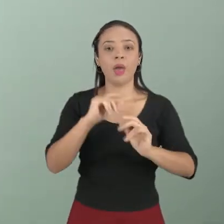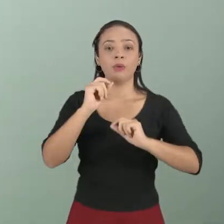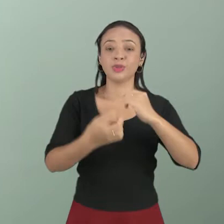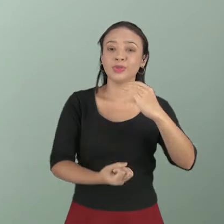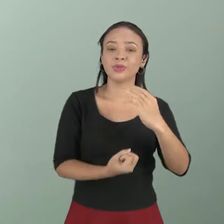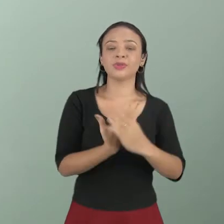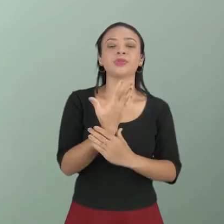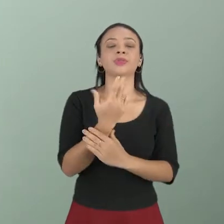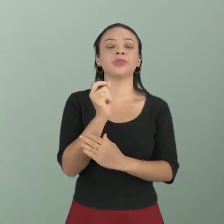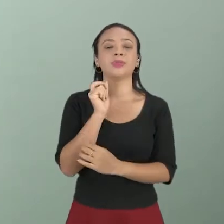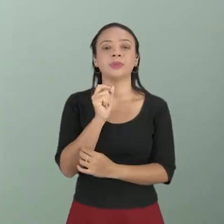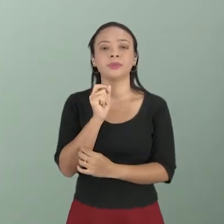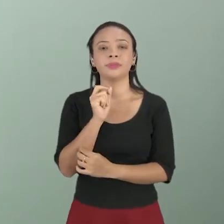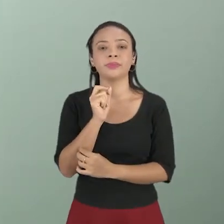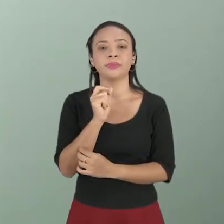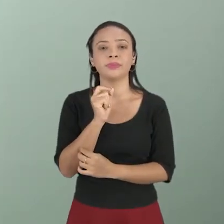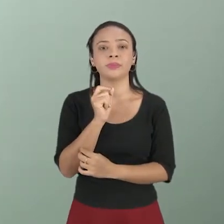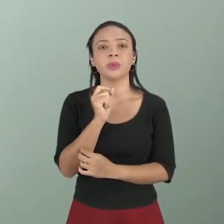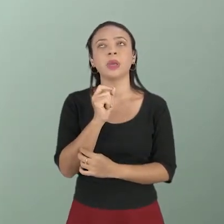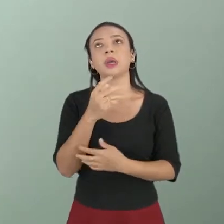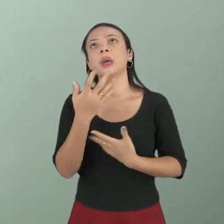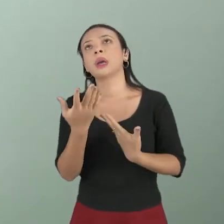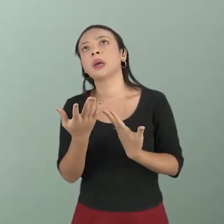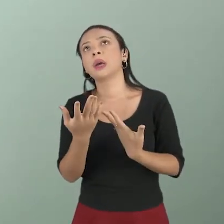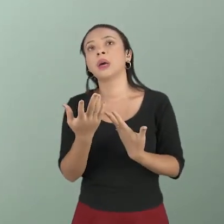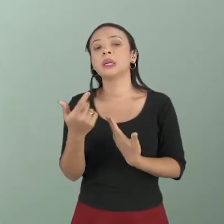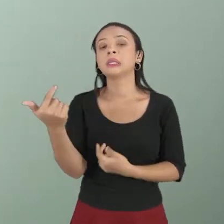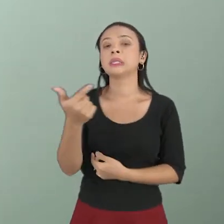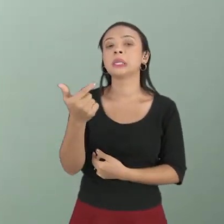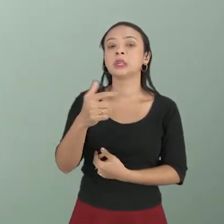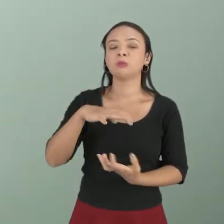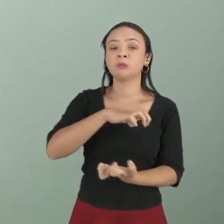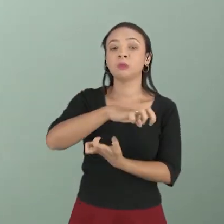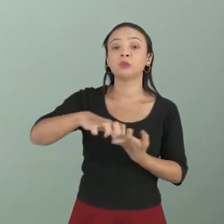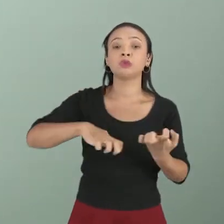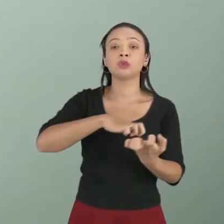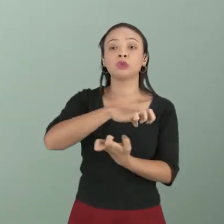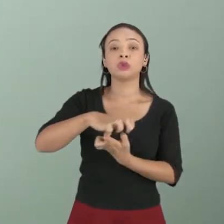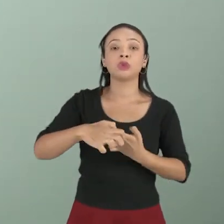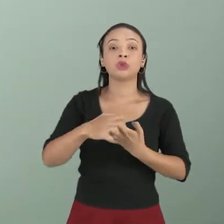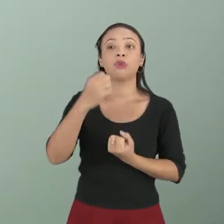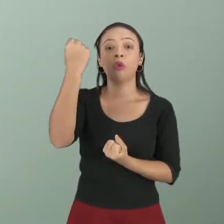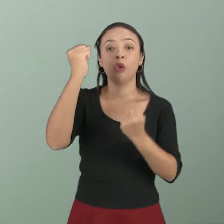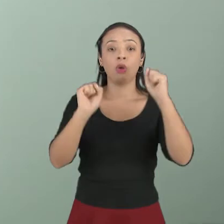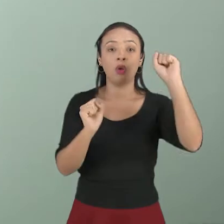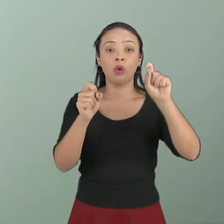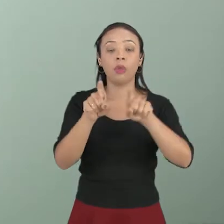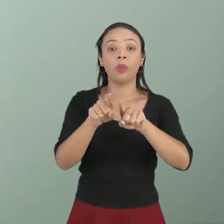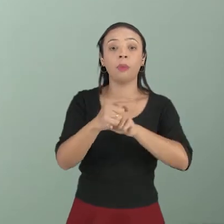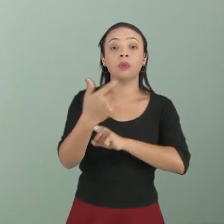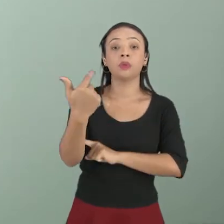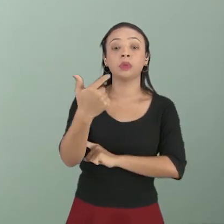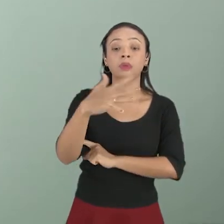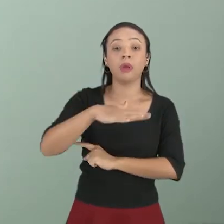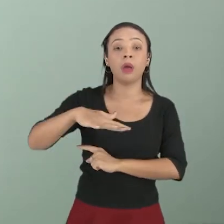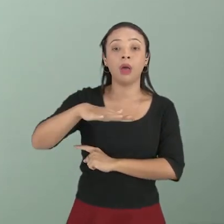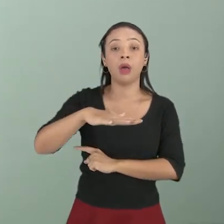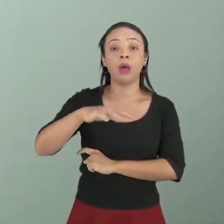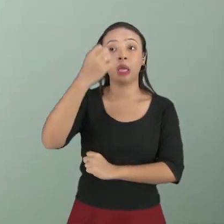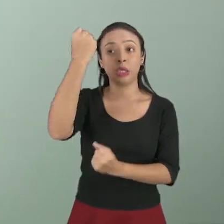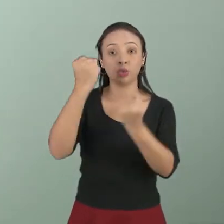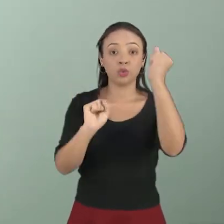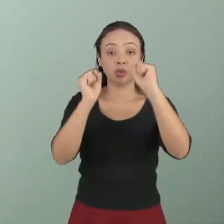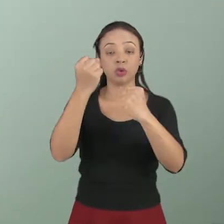a evolução, quando chegou a segunda revolução industrial, aliás, quando chegou o segundo setor, que é a indústria, que surgiram